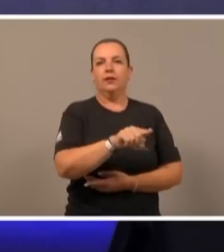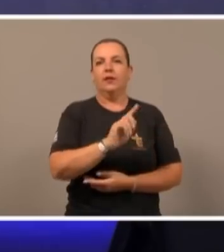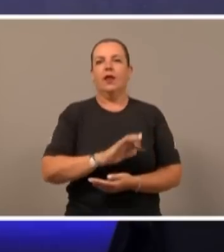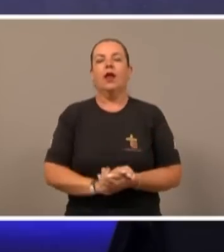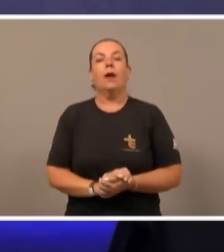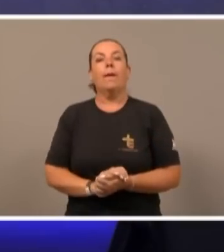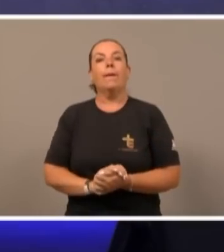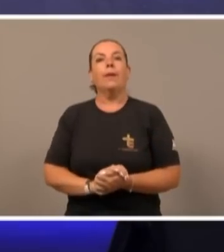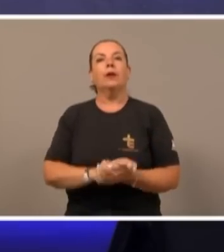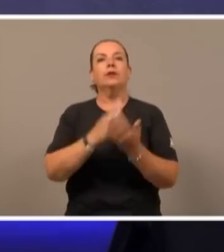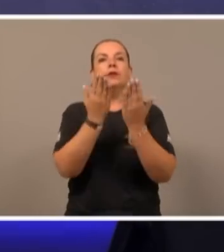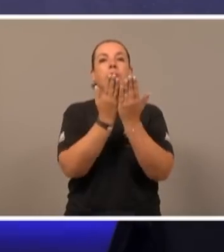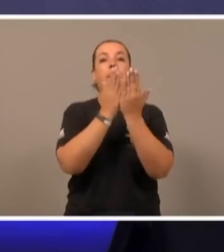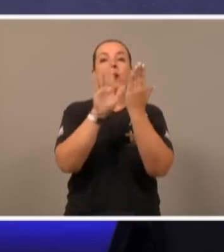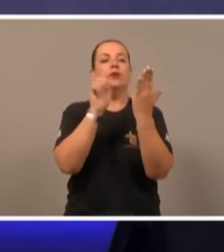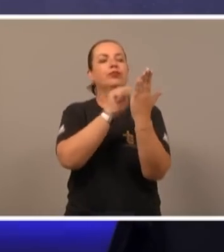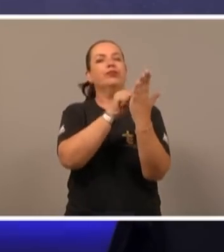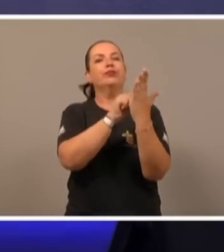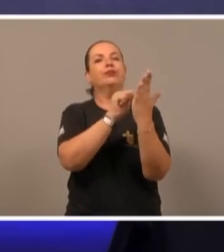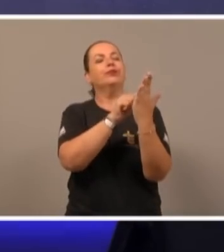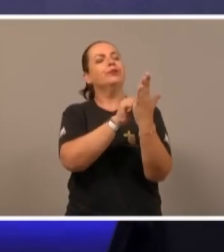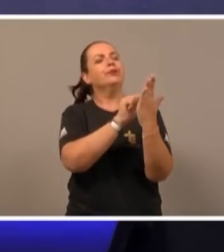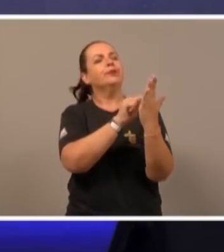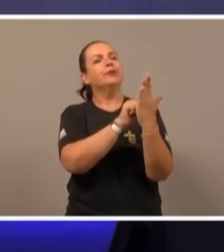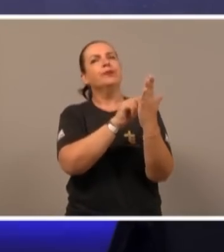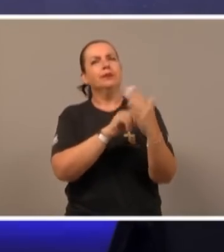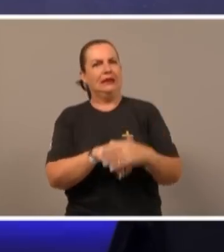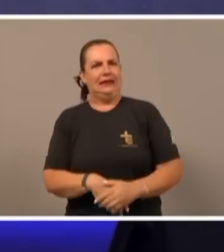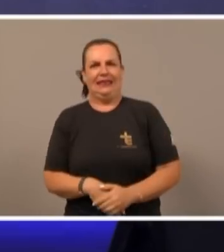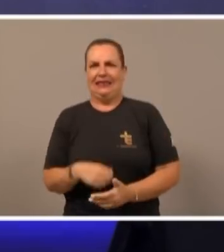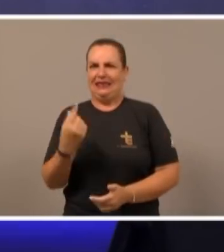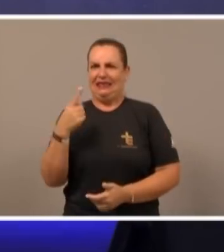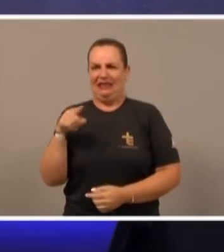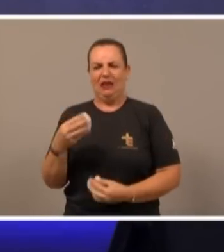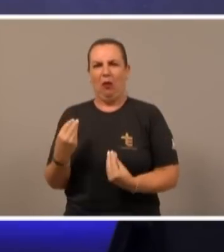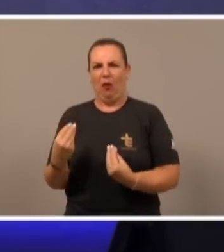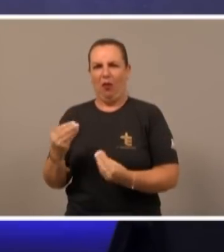e bateu na porta da casa da irmã. Enxerido, né?